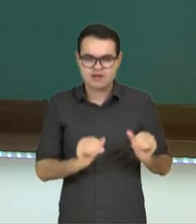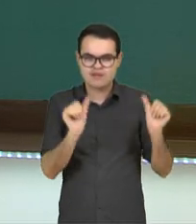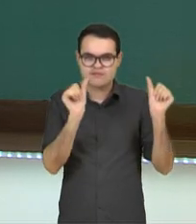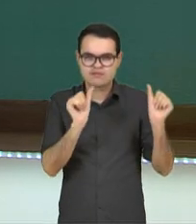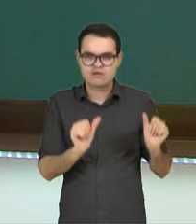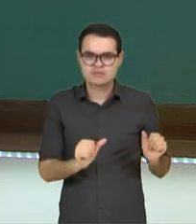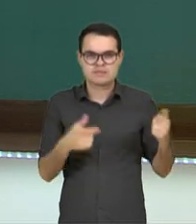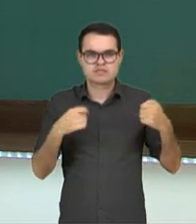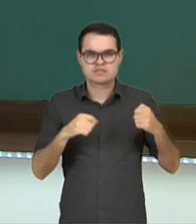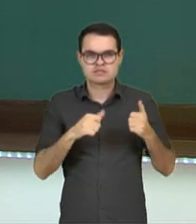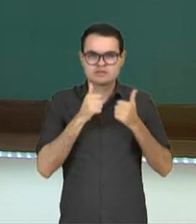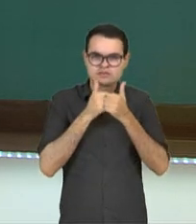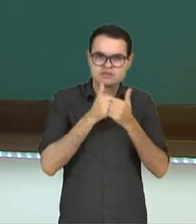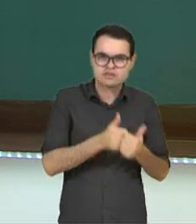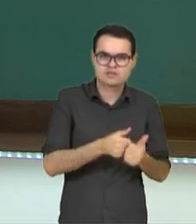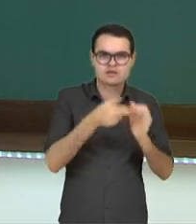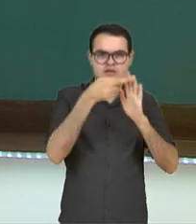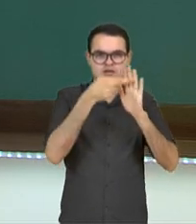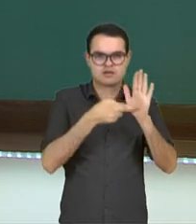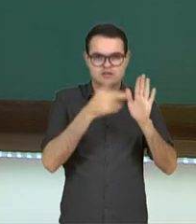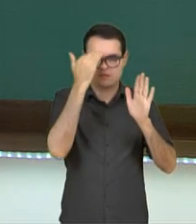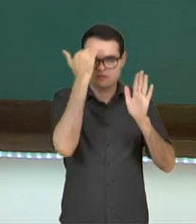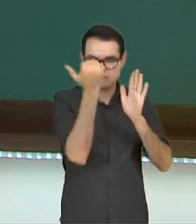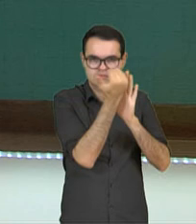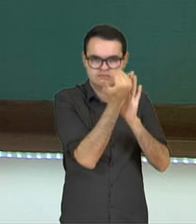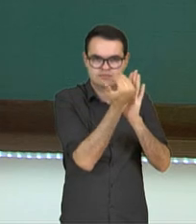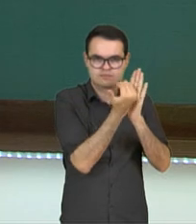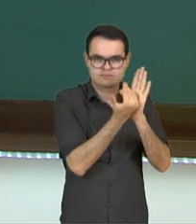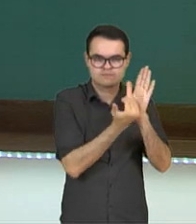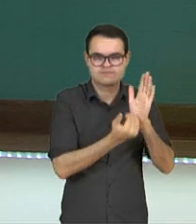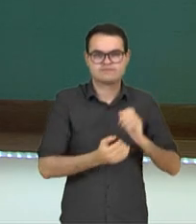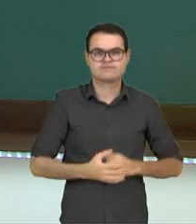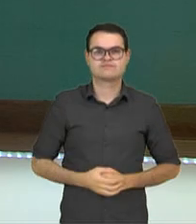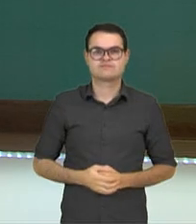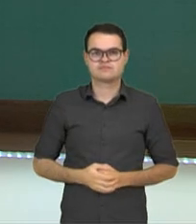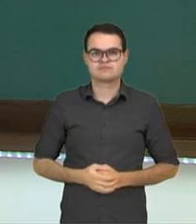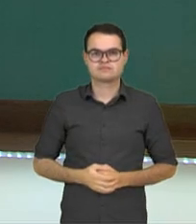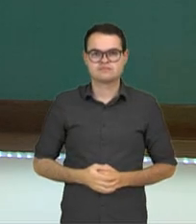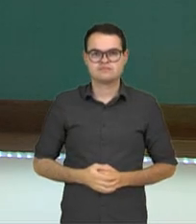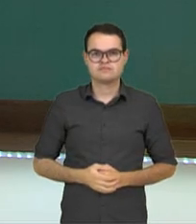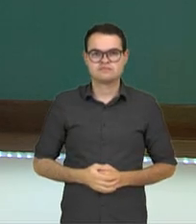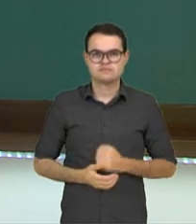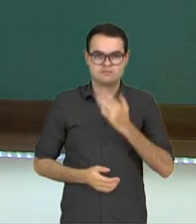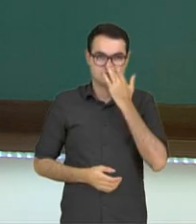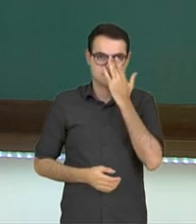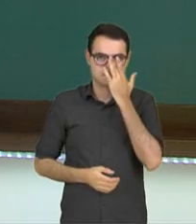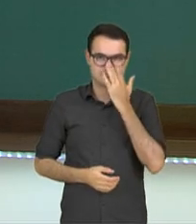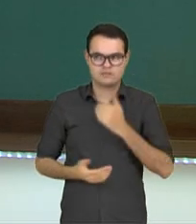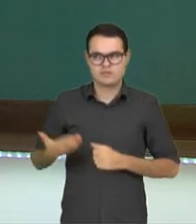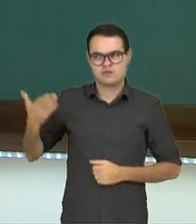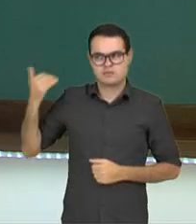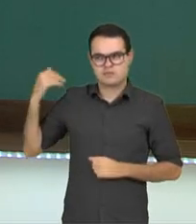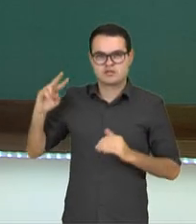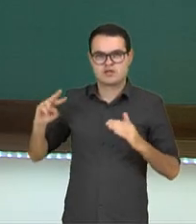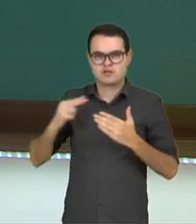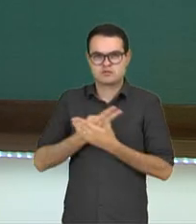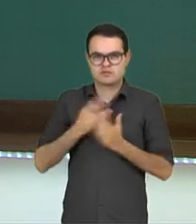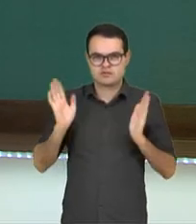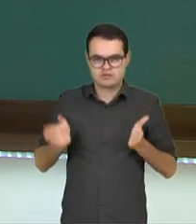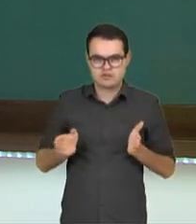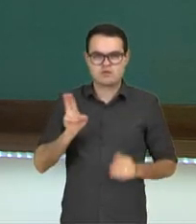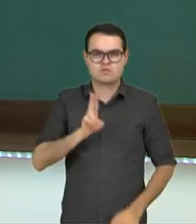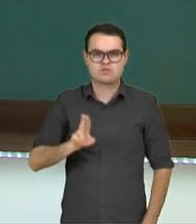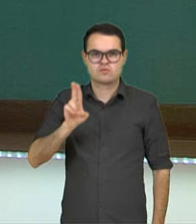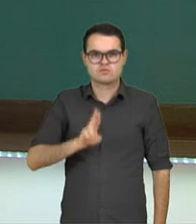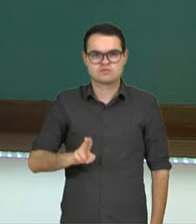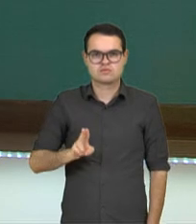precisa ter algumas regrinhas, respeitar algumas regras. Que é o seguinte, ó. Como você vai falar sobre algo que já aconteceu, eu uso os verbos